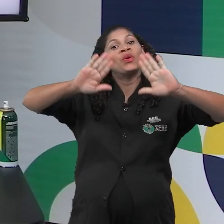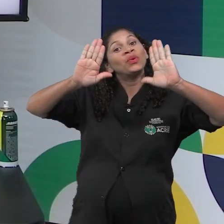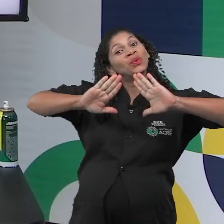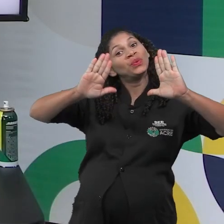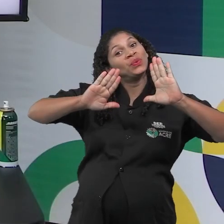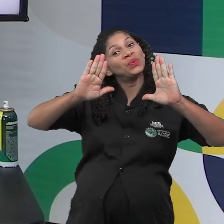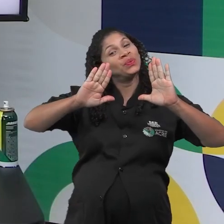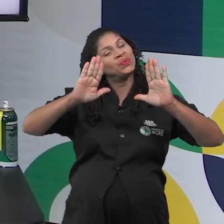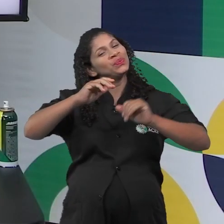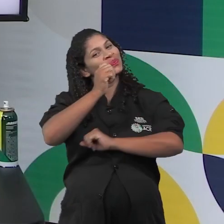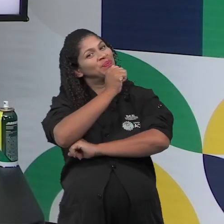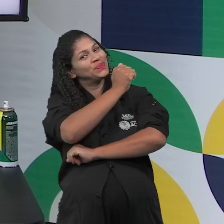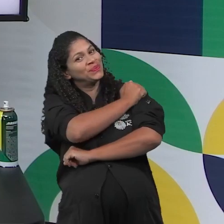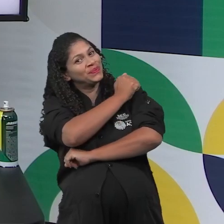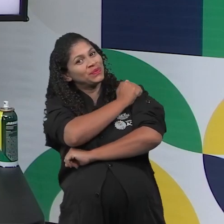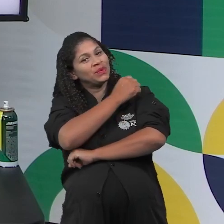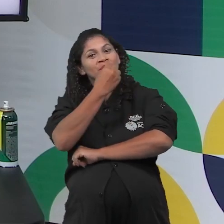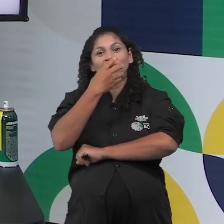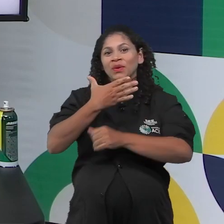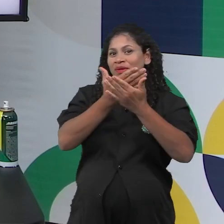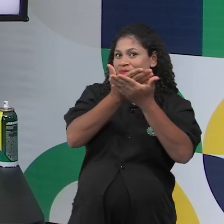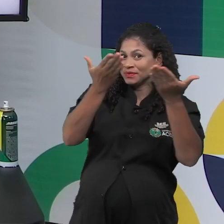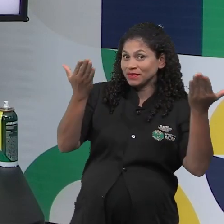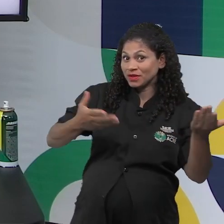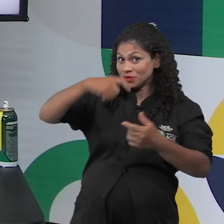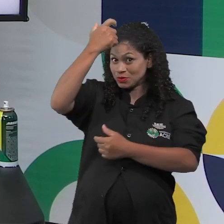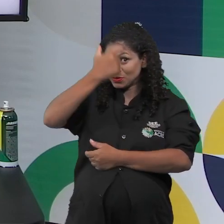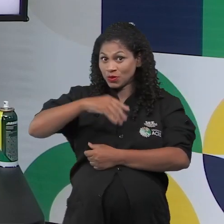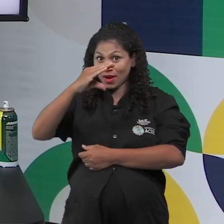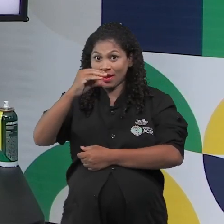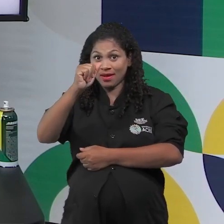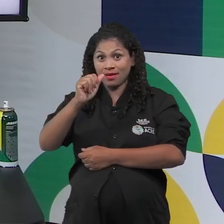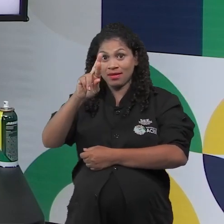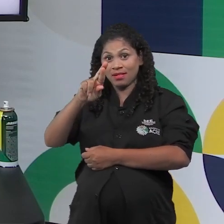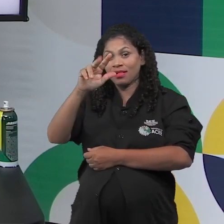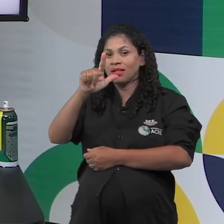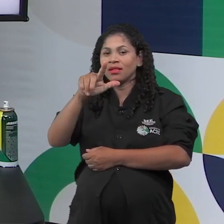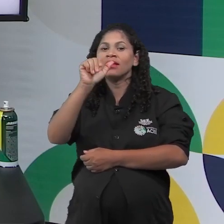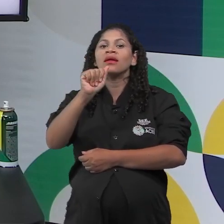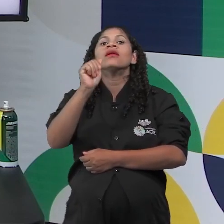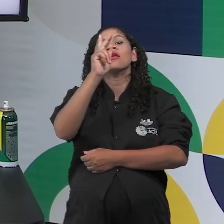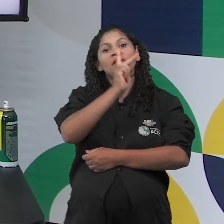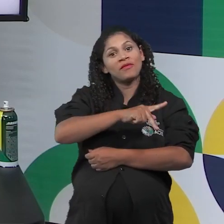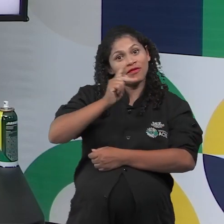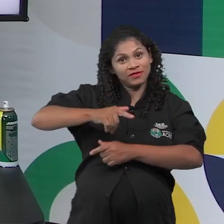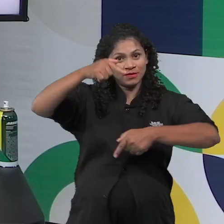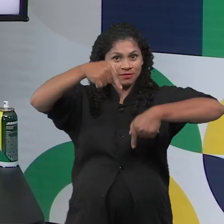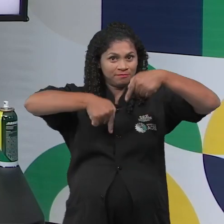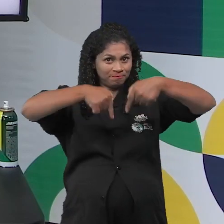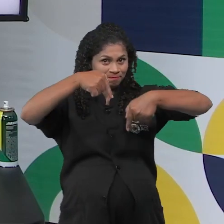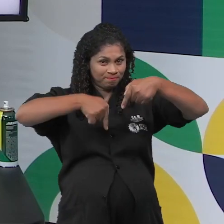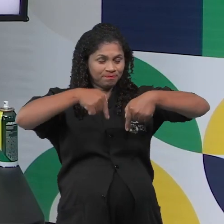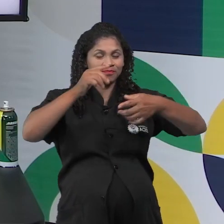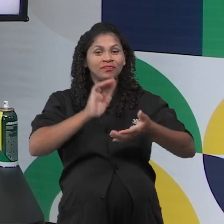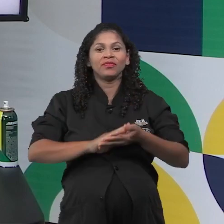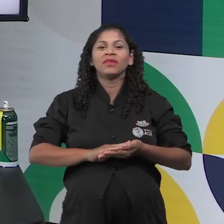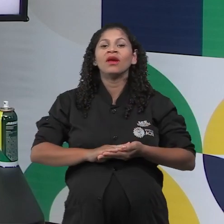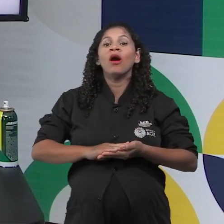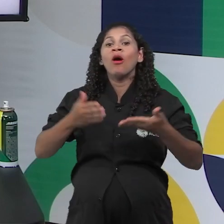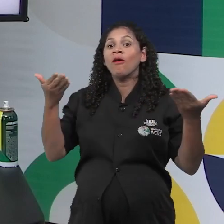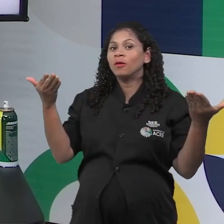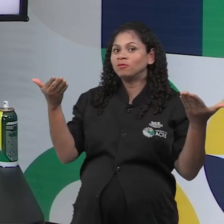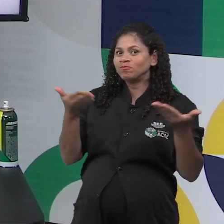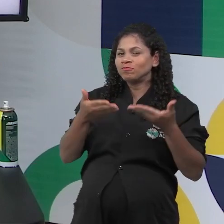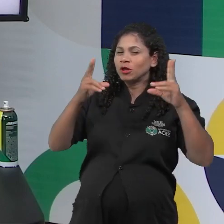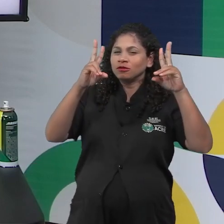Olá, queridos alunos, tudo bem com vocês? Me chamo Carla Nonomura e eu sou a sua professora de Química. E hoje a gente vai falar